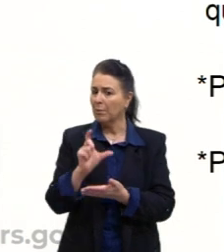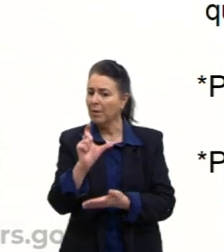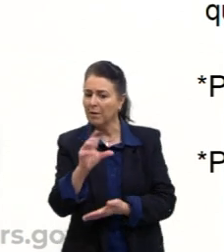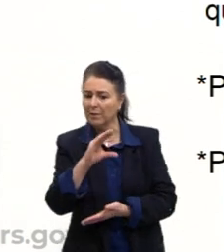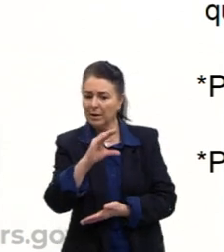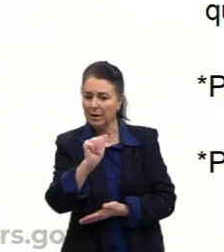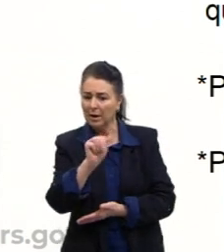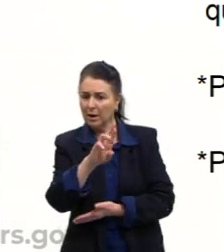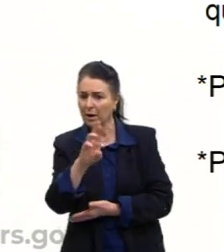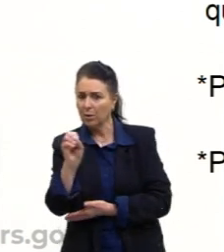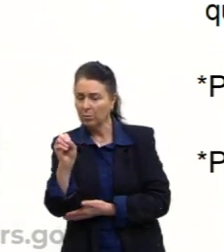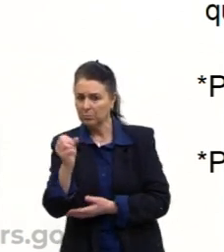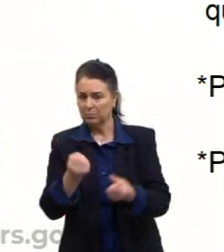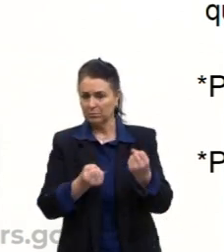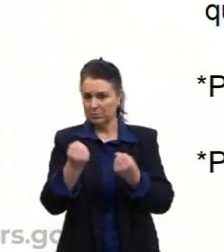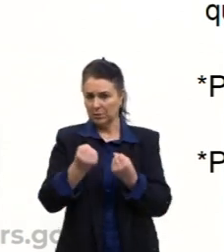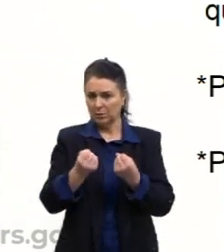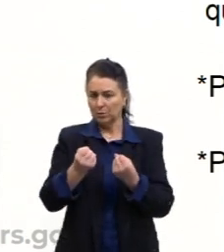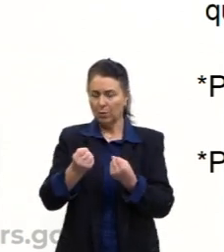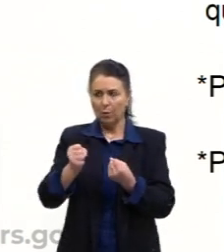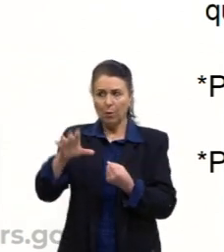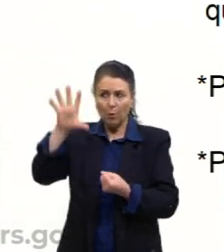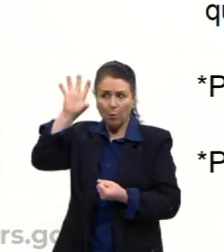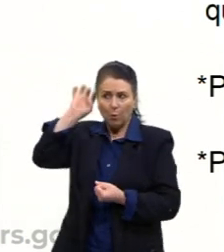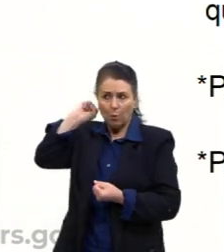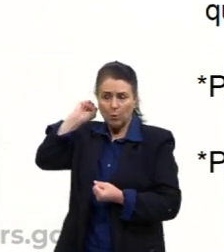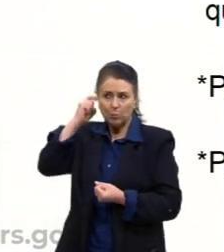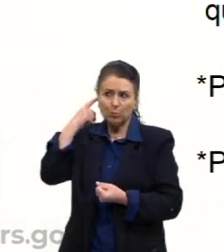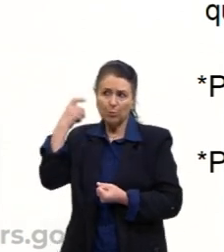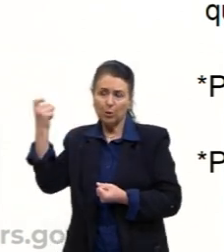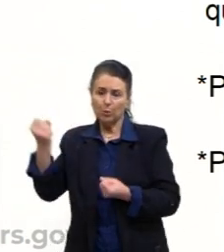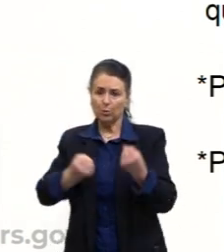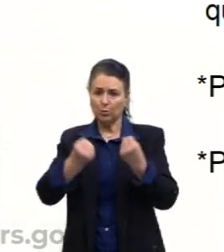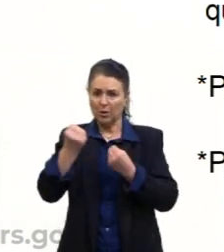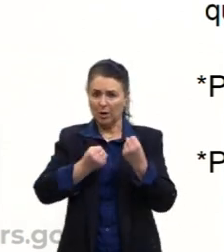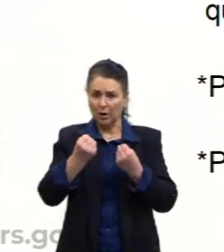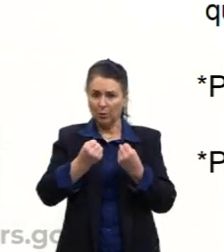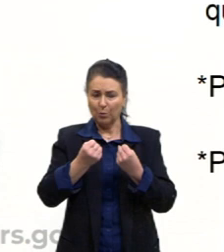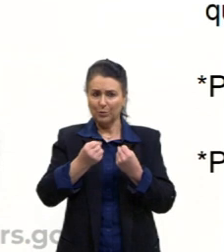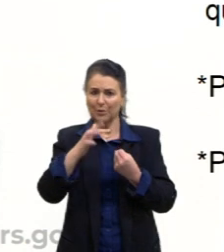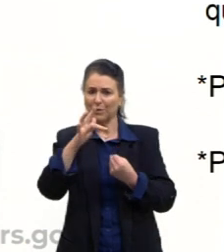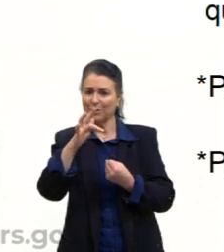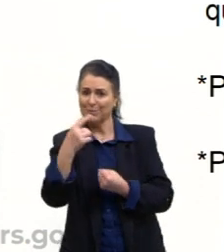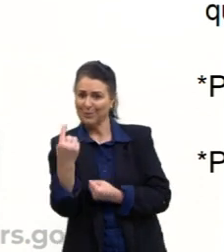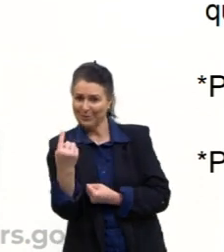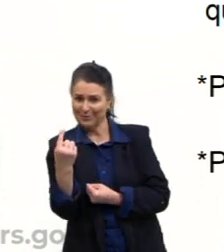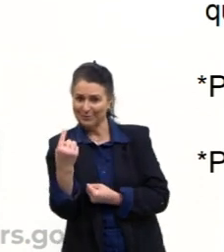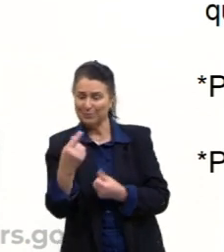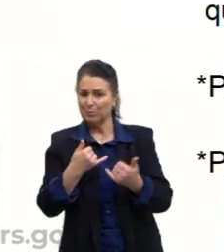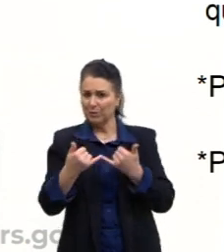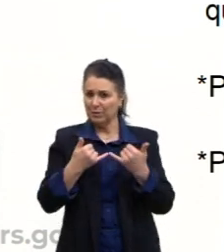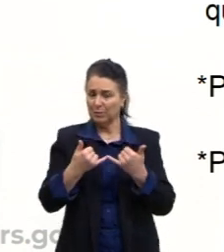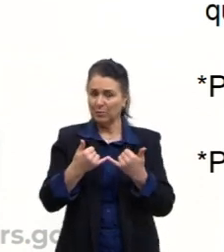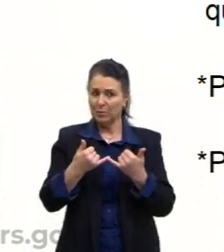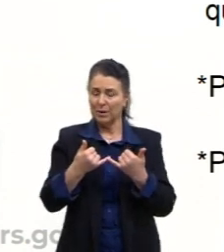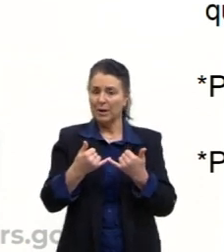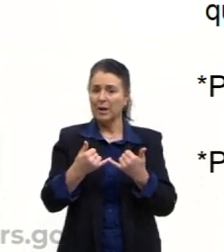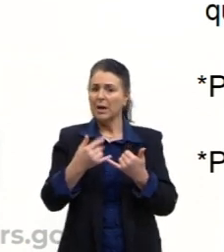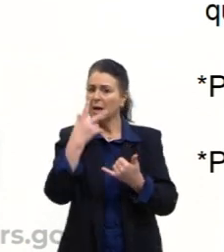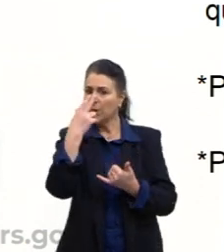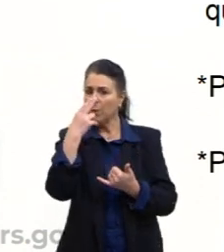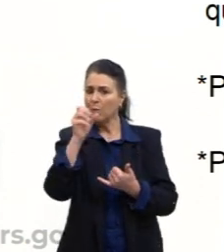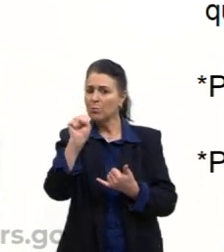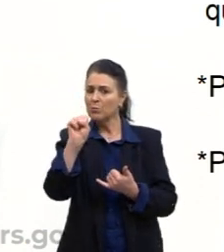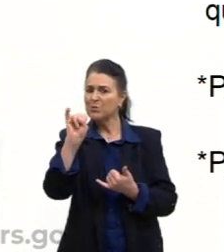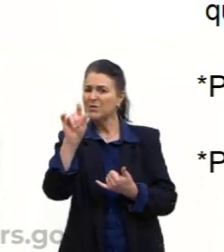ou quando ouço o ronco do motor do carro ronco do motor da Fórmula 1 tu já sabe é um signo que representa como se